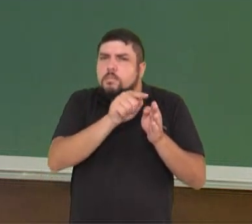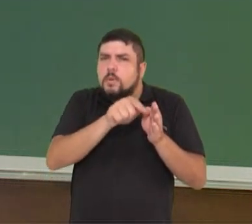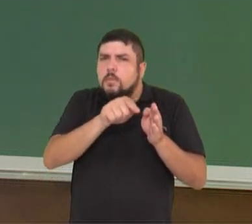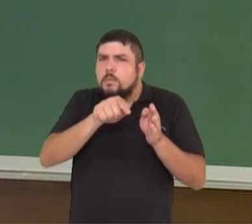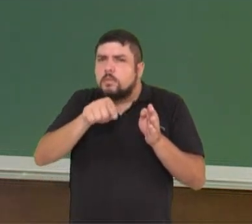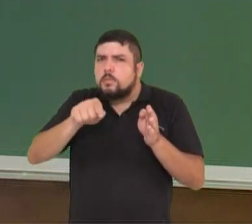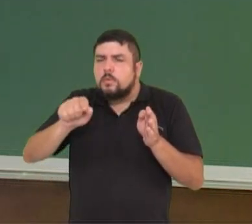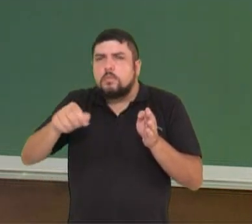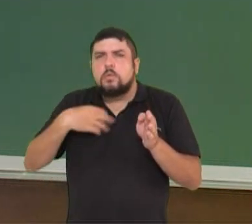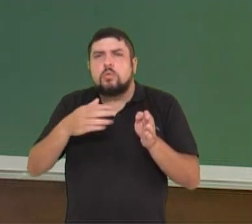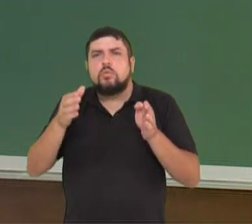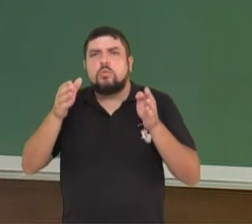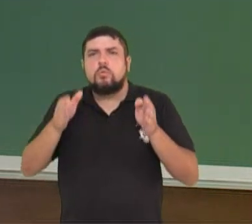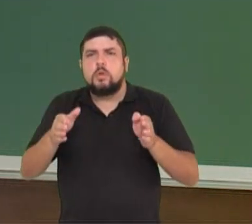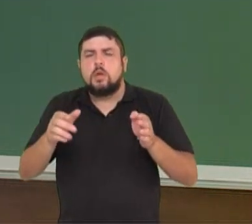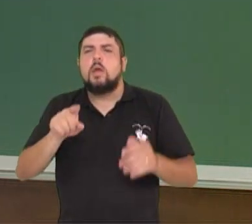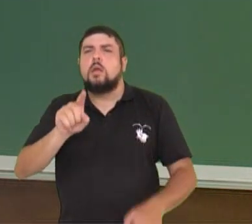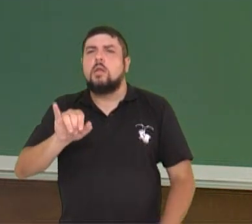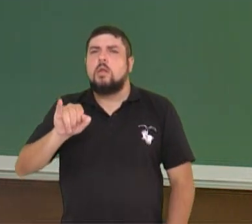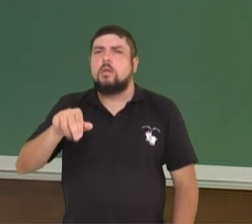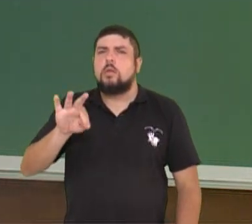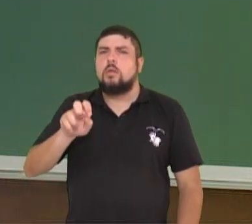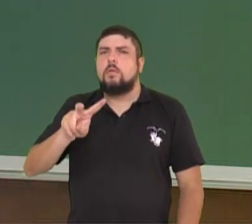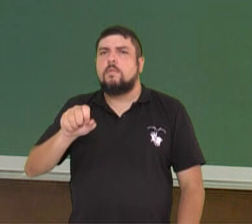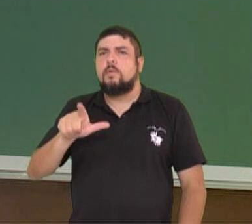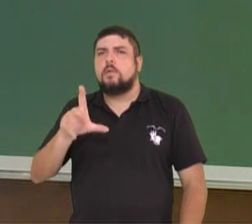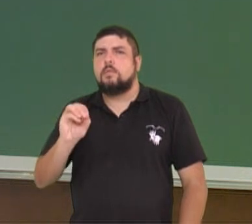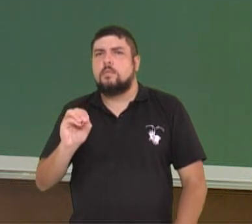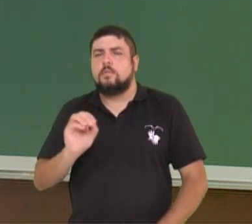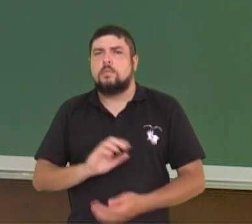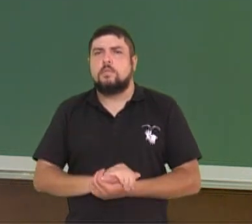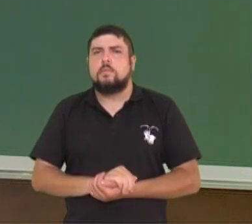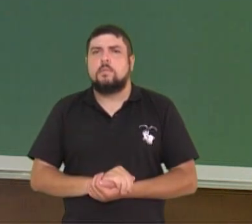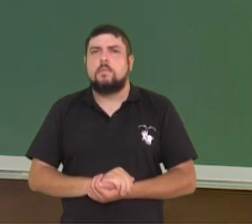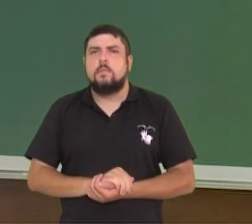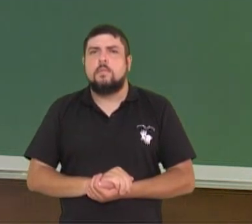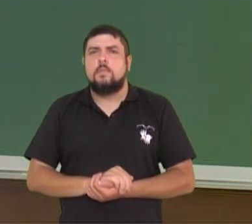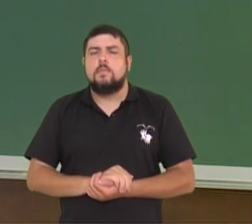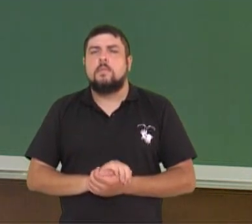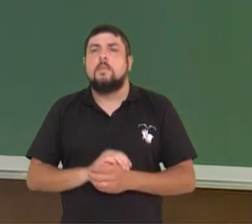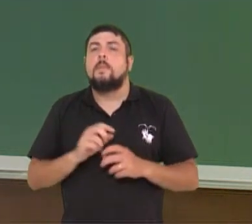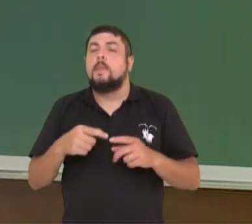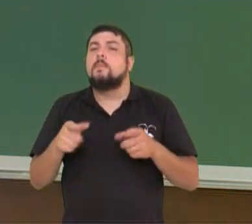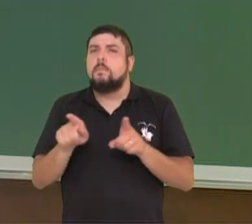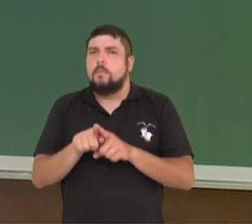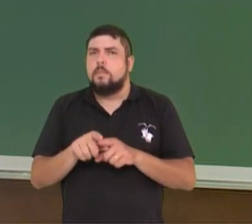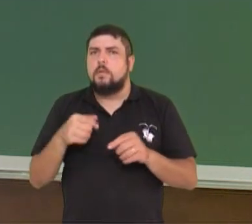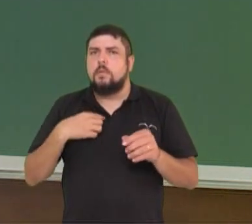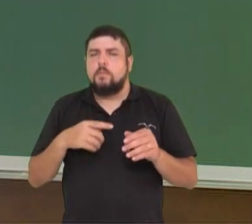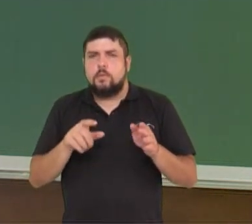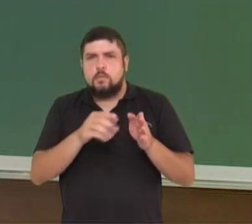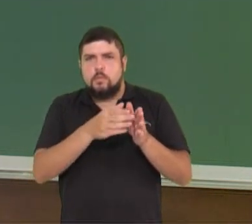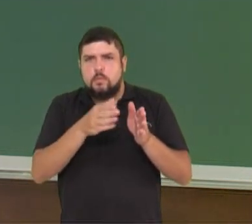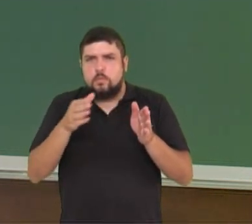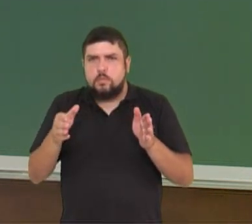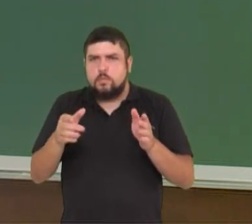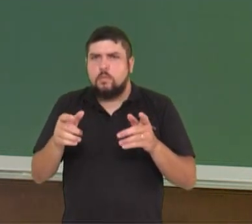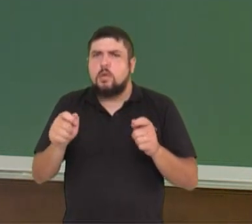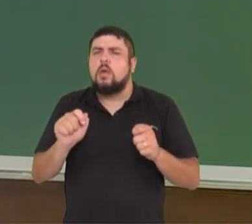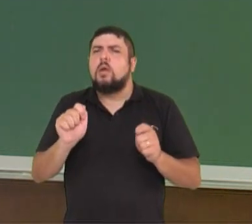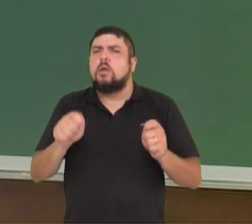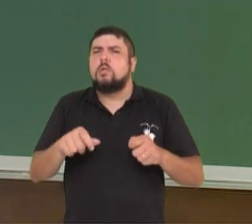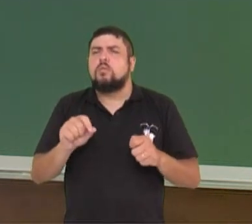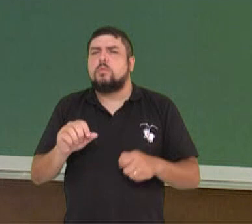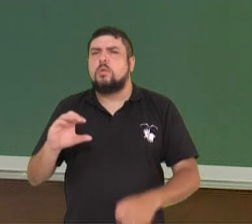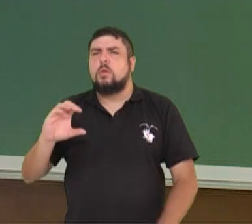uma representação de um intervalo na reta real. Essa representação também pode ser dada por compreensão. O que é por